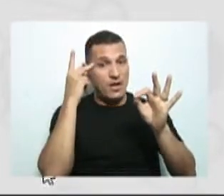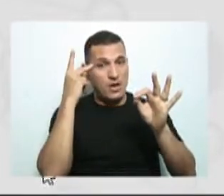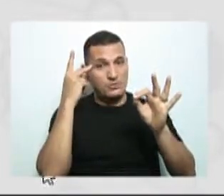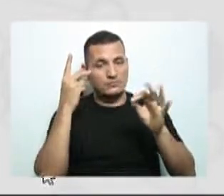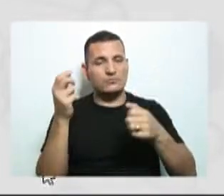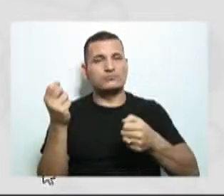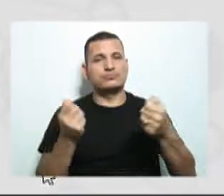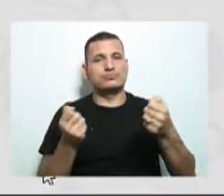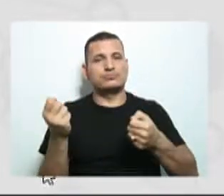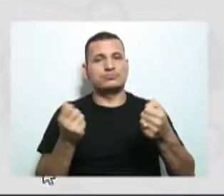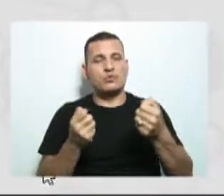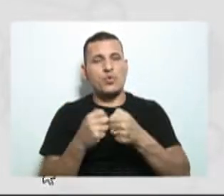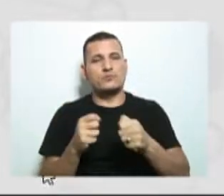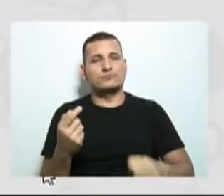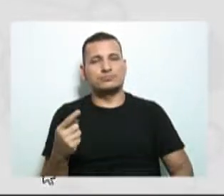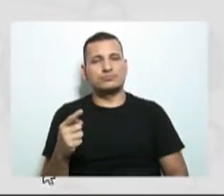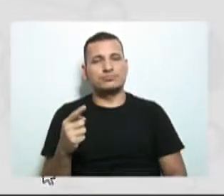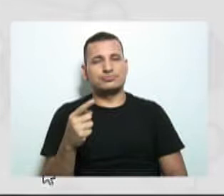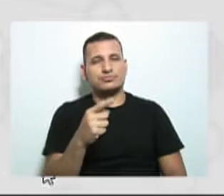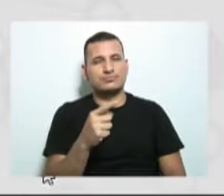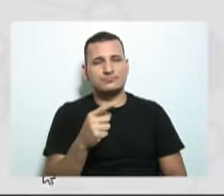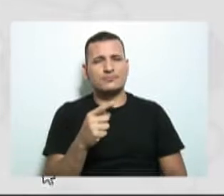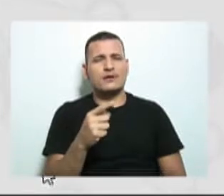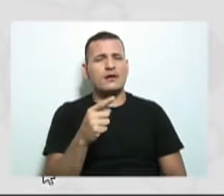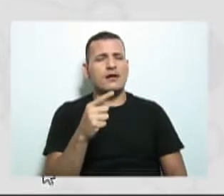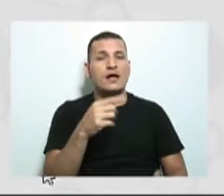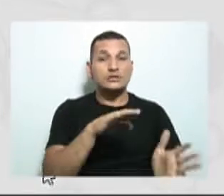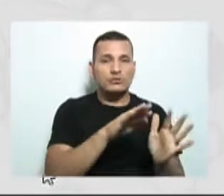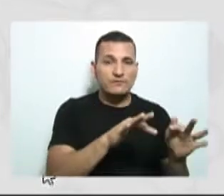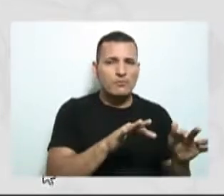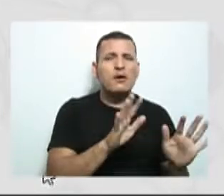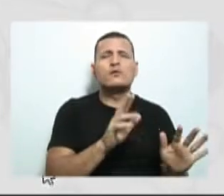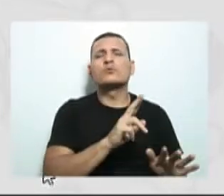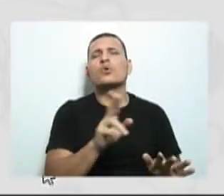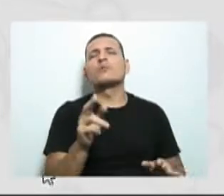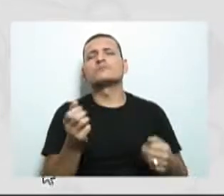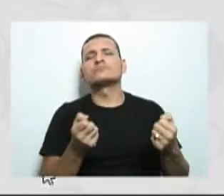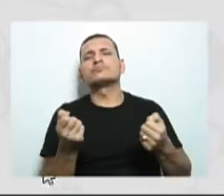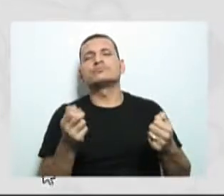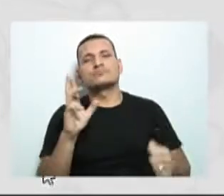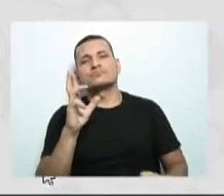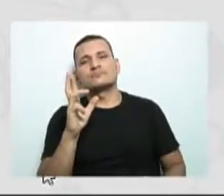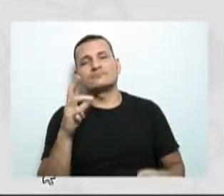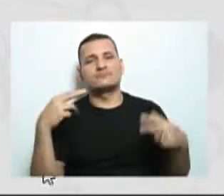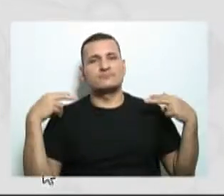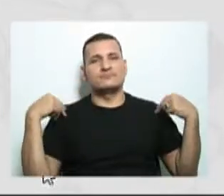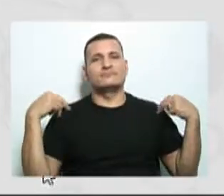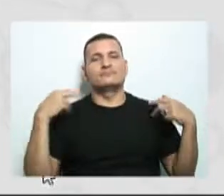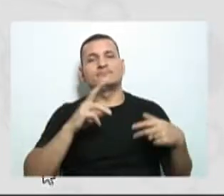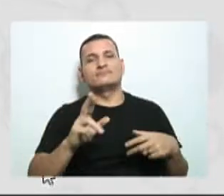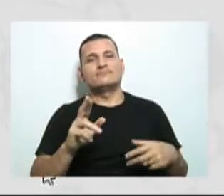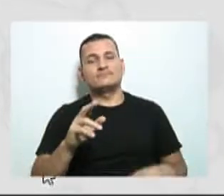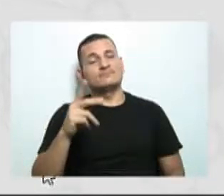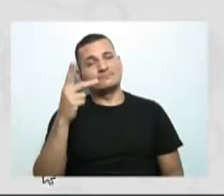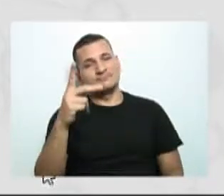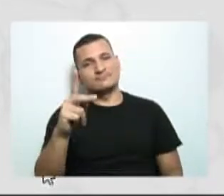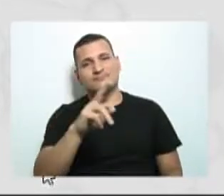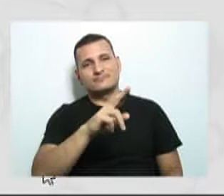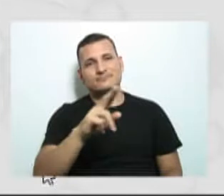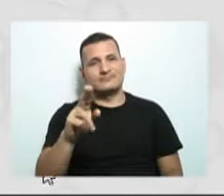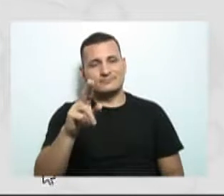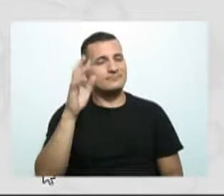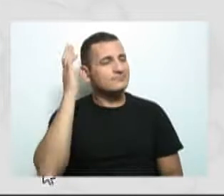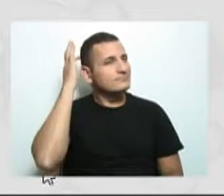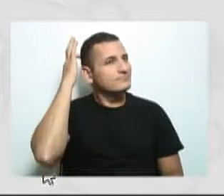ônibus e no final, qual seria o nome do motorista? Em nenhum momento ele fala que o motorista desceu. Então, o nome é o seu